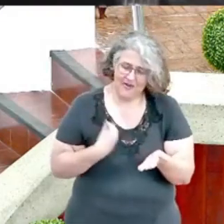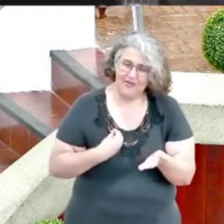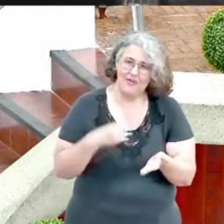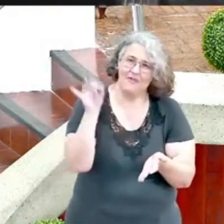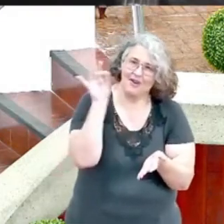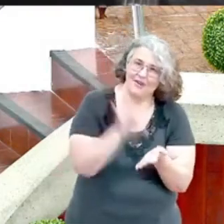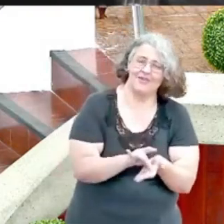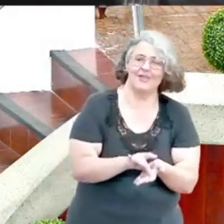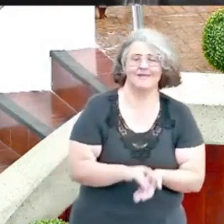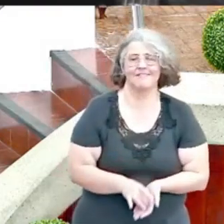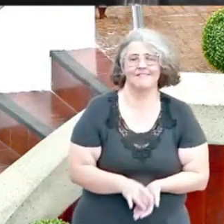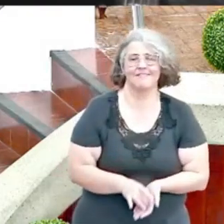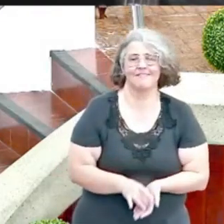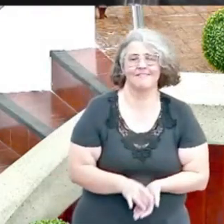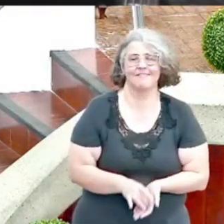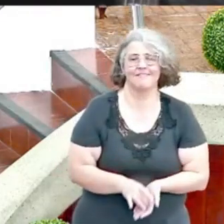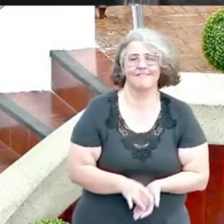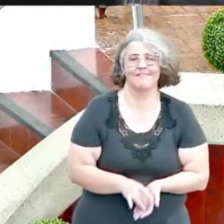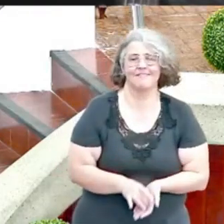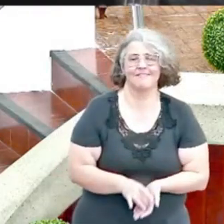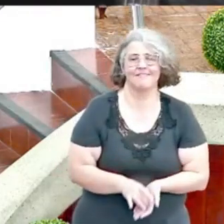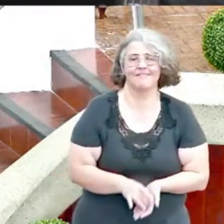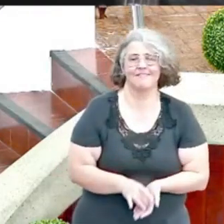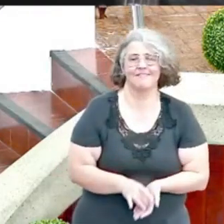de Deus. Nós